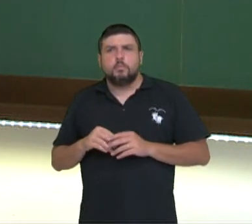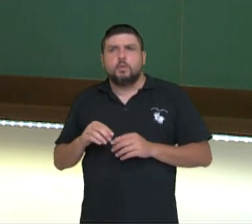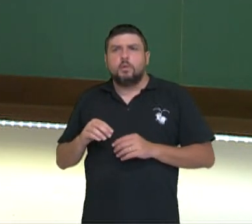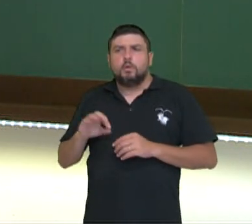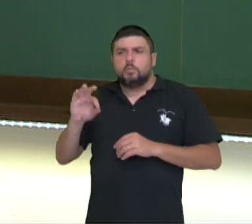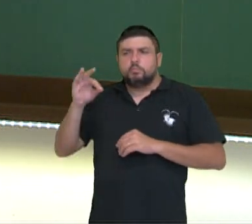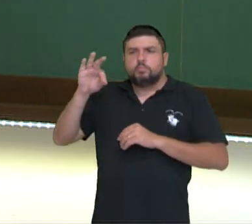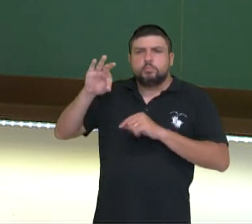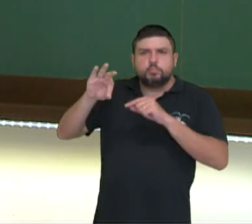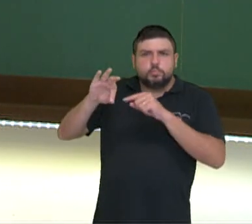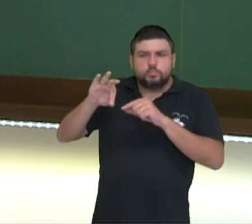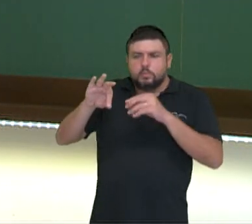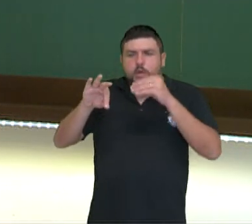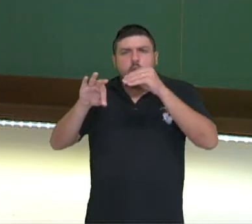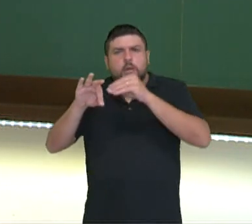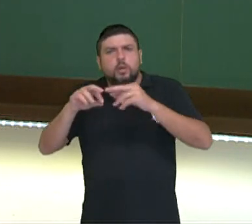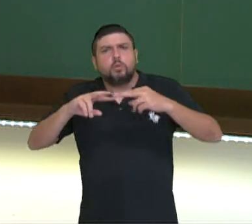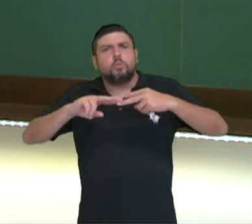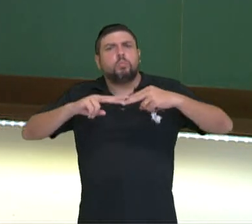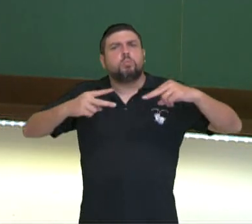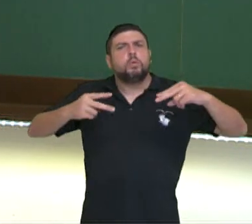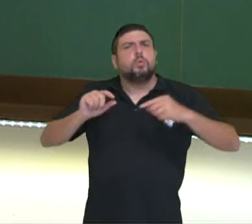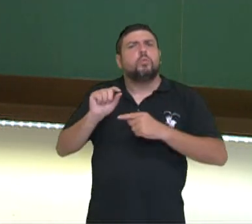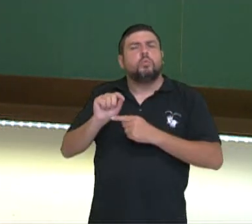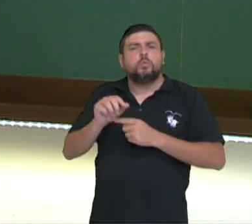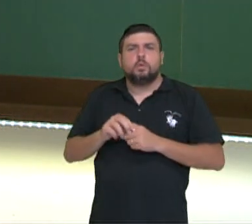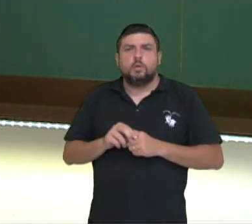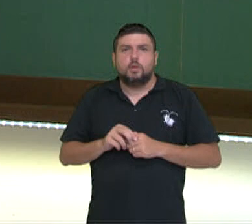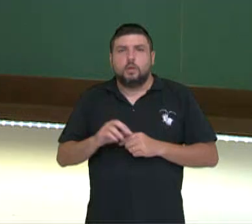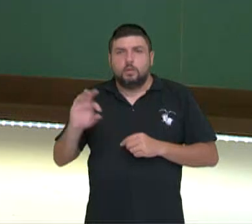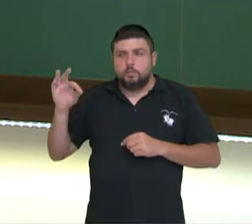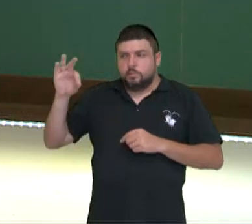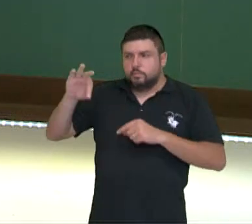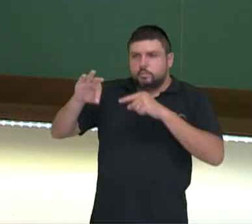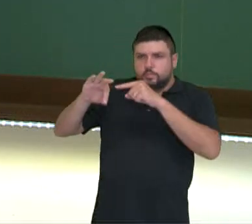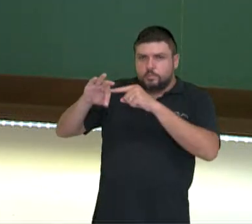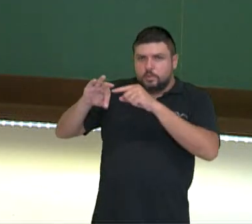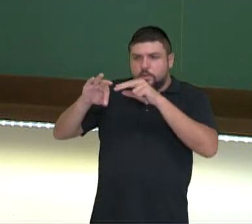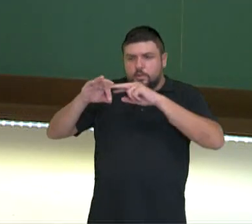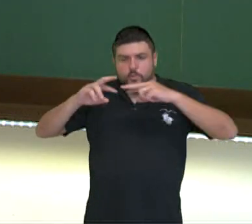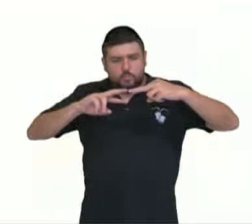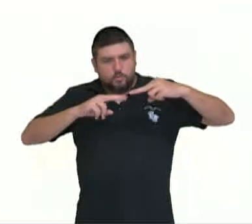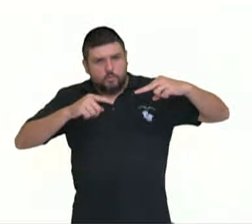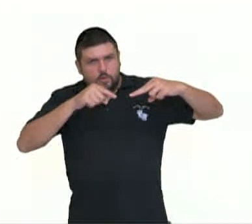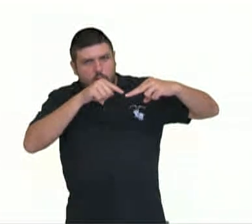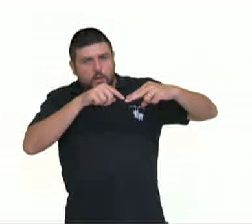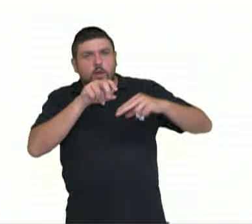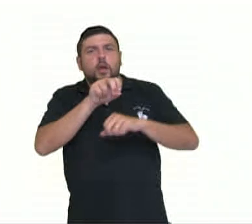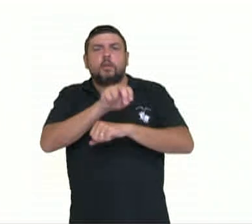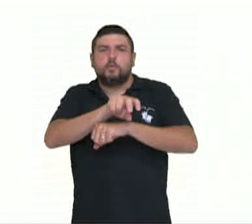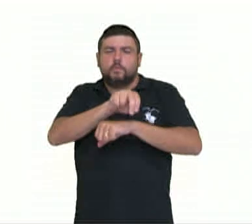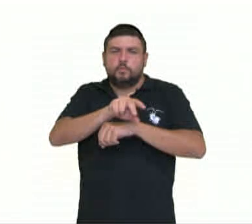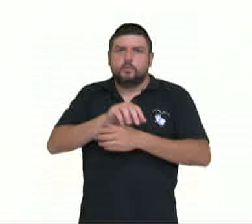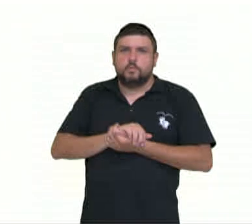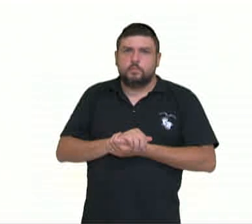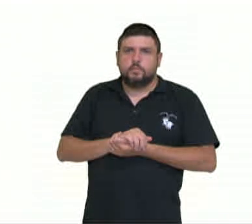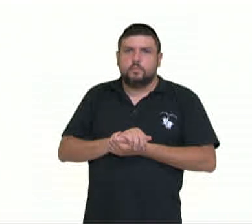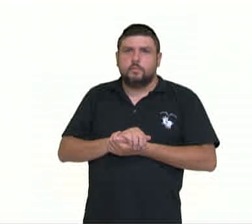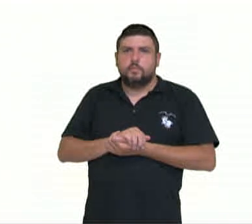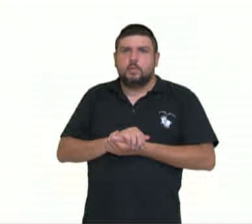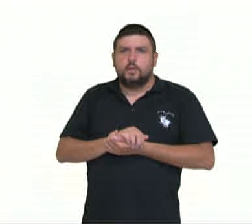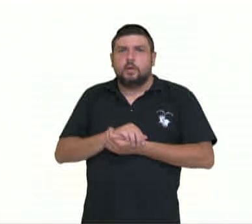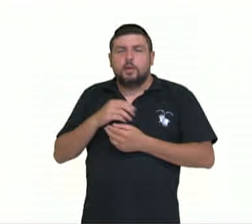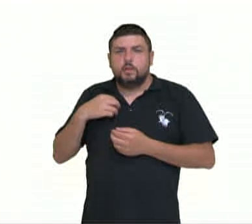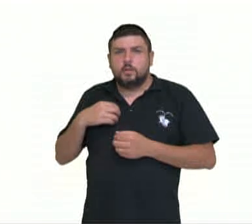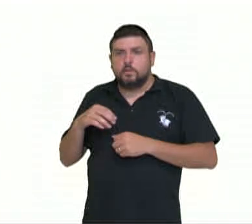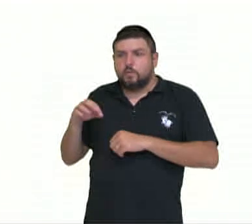dengue são um mosquito e um vírus, ou seja, quem transmite a dengue é o mosquito, quem é o vetor da